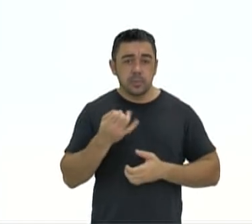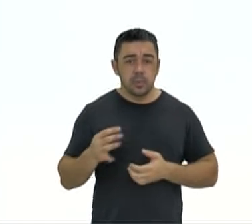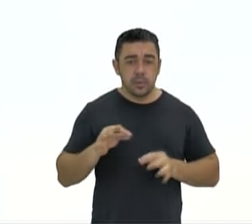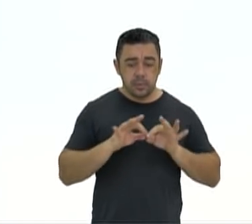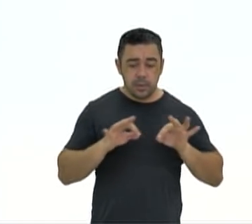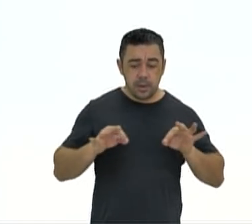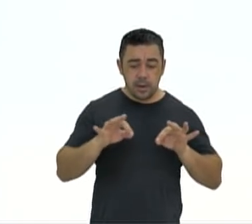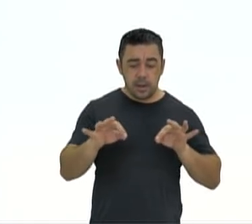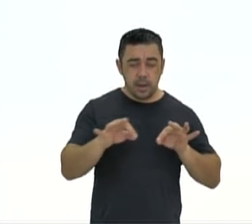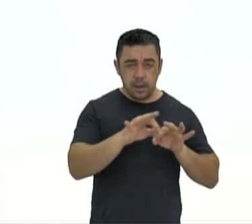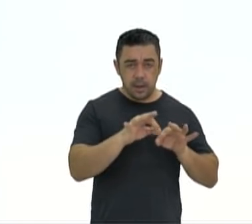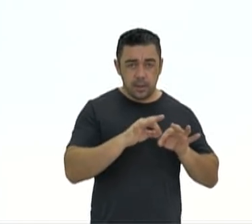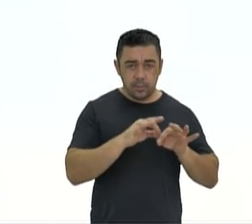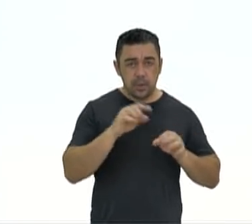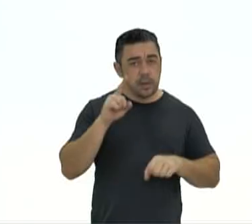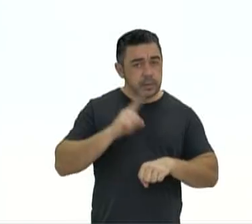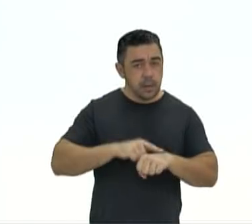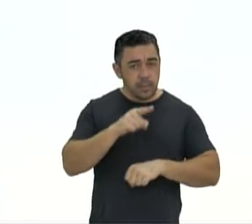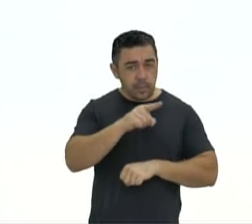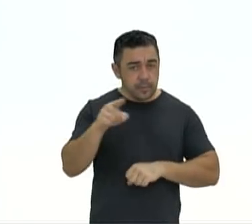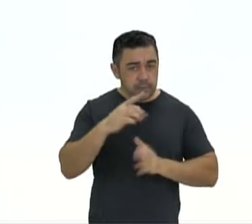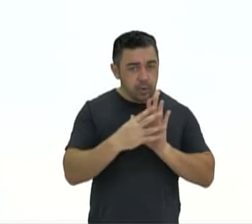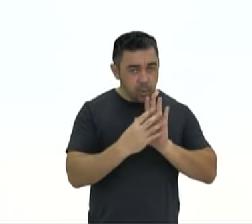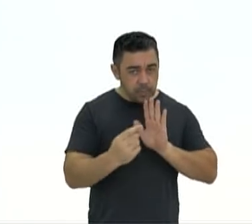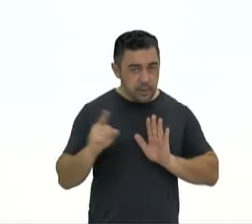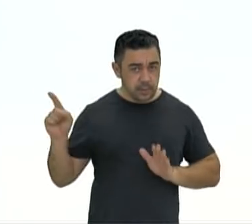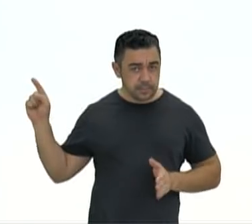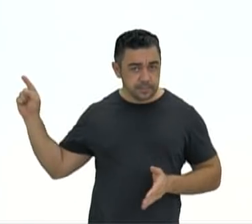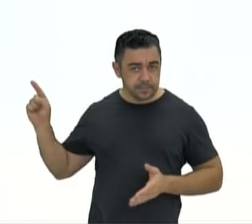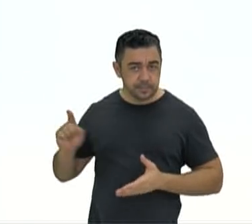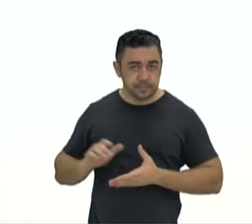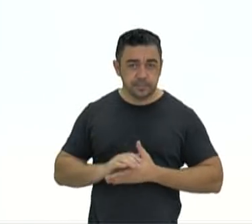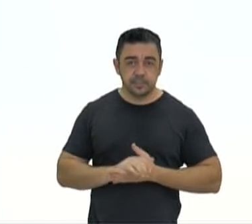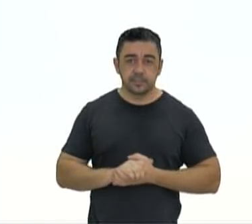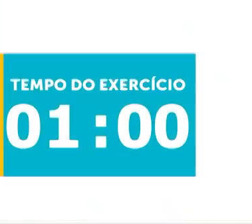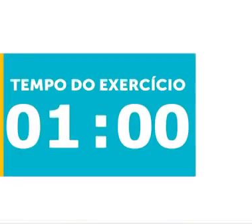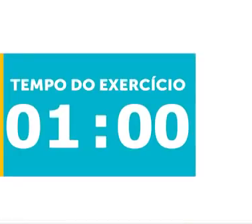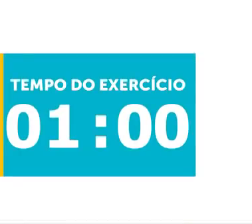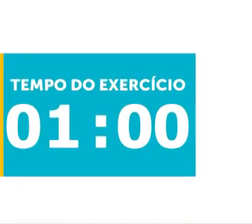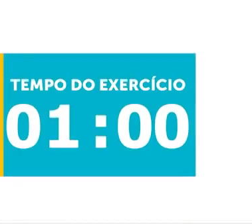professora vai deixar um tempinho para vocês copiarem esse slide aí.